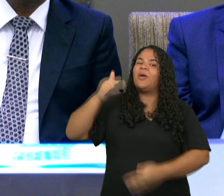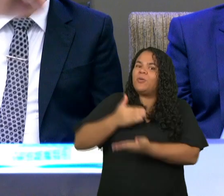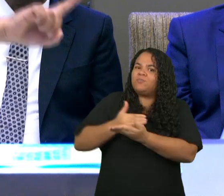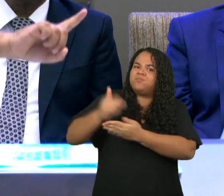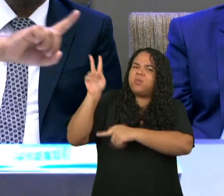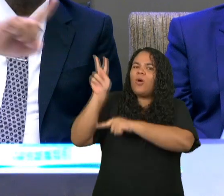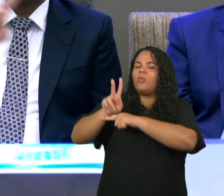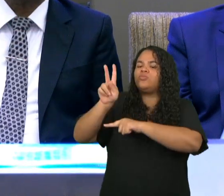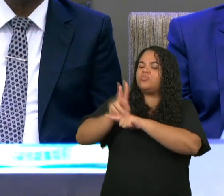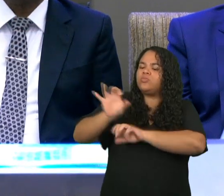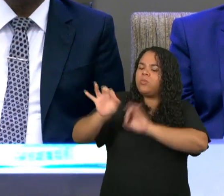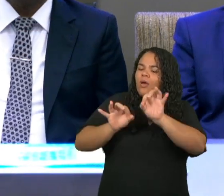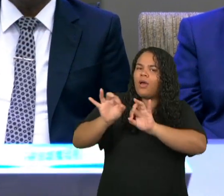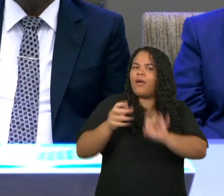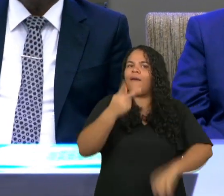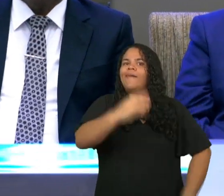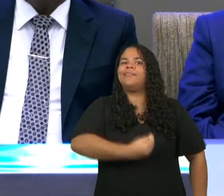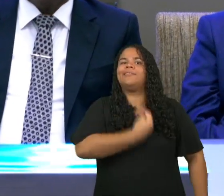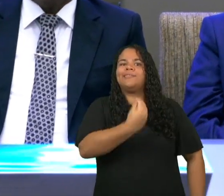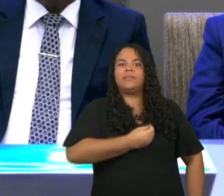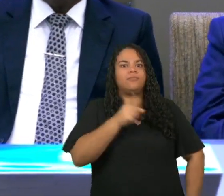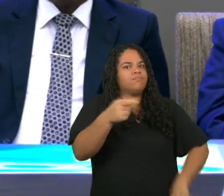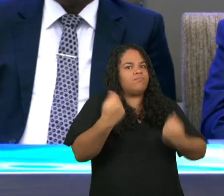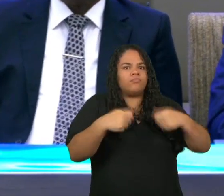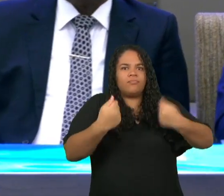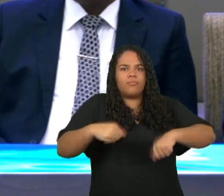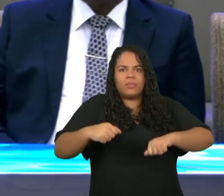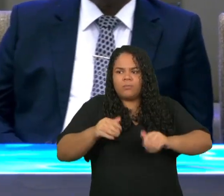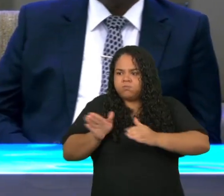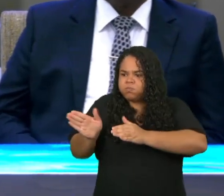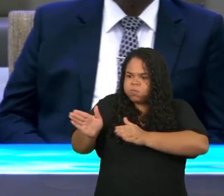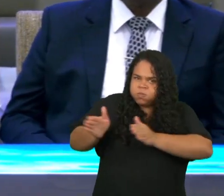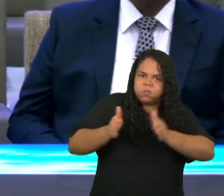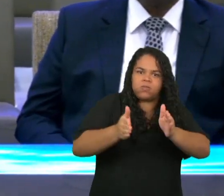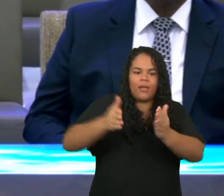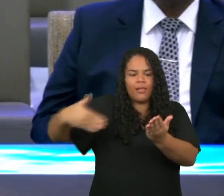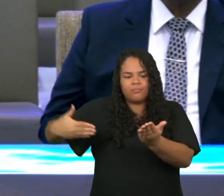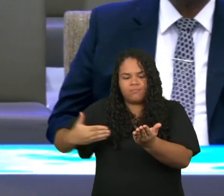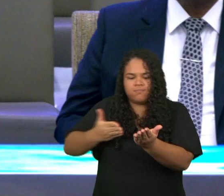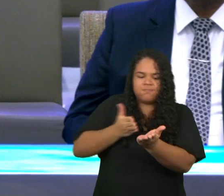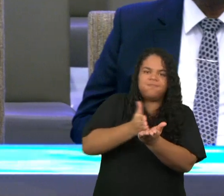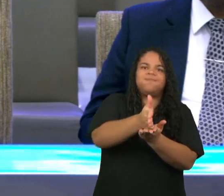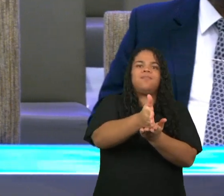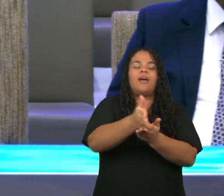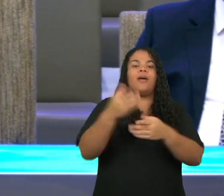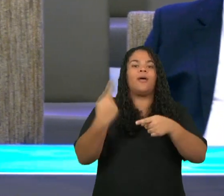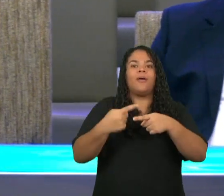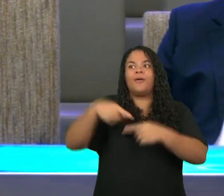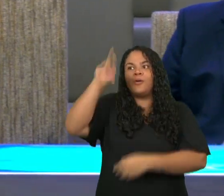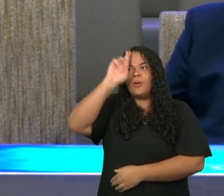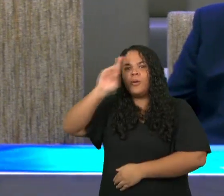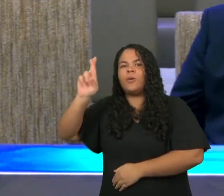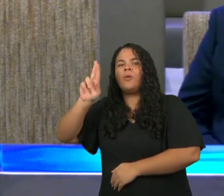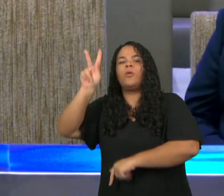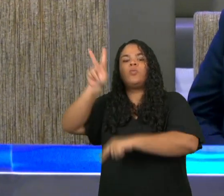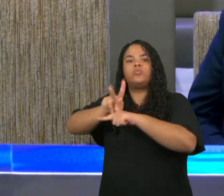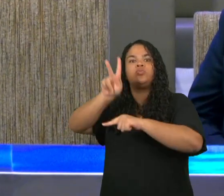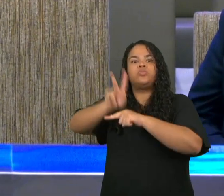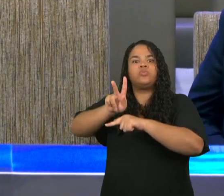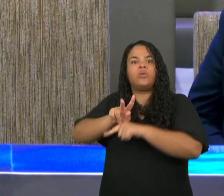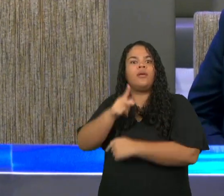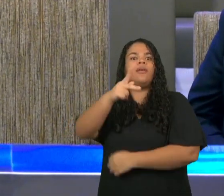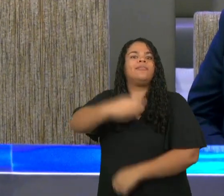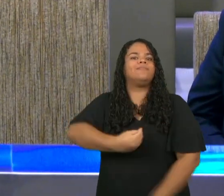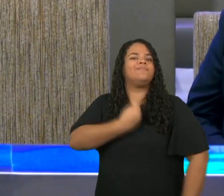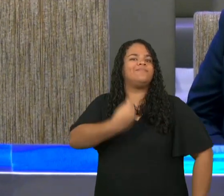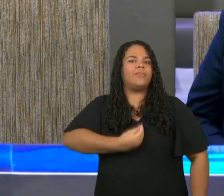vida para mudar a tua rota, porque tenho que te preservar para o meu propósito que está lá na frente